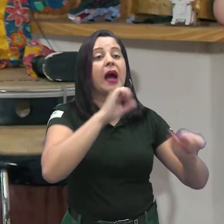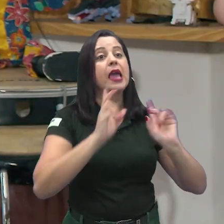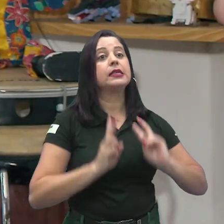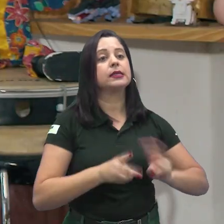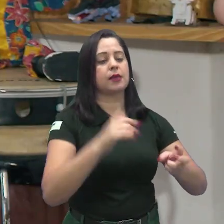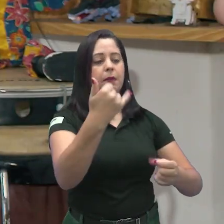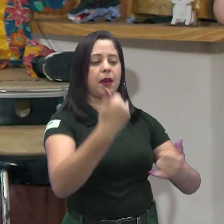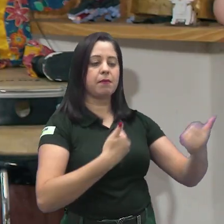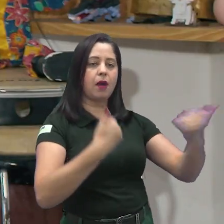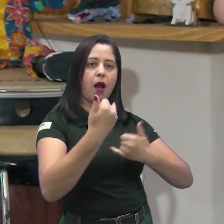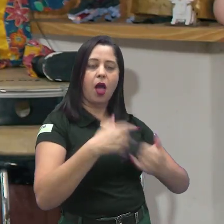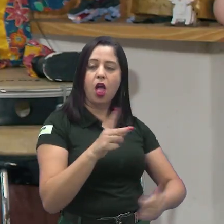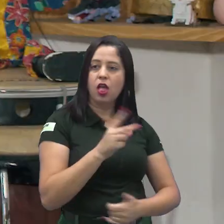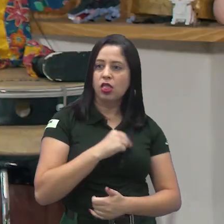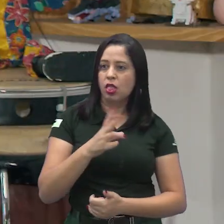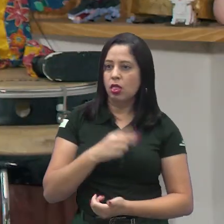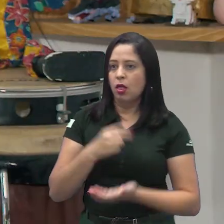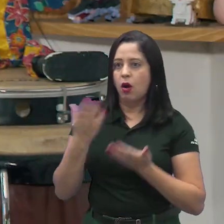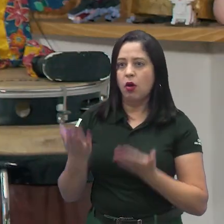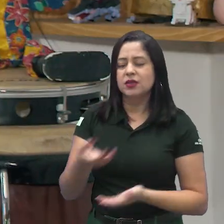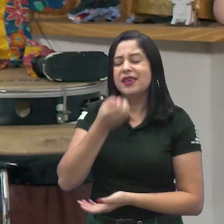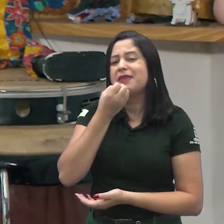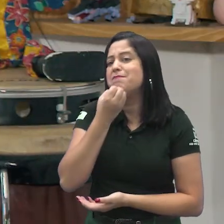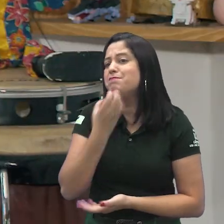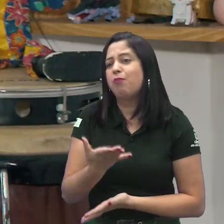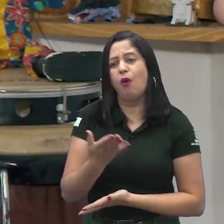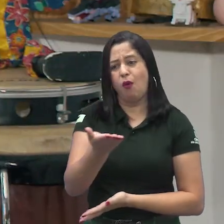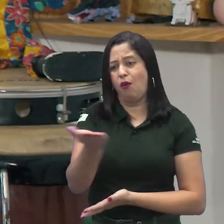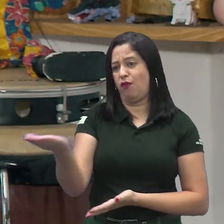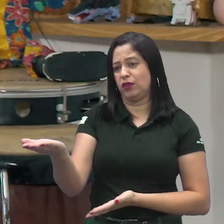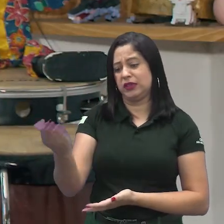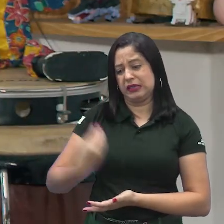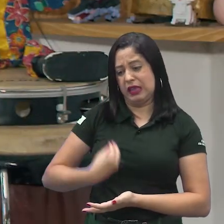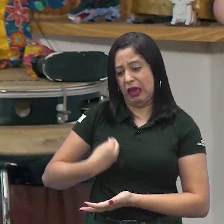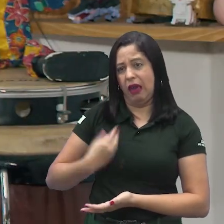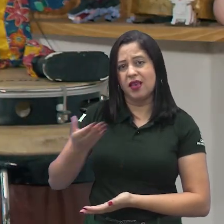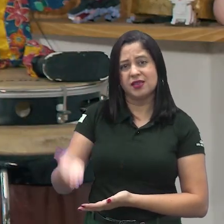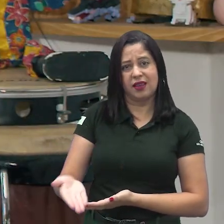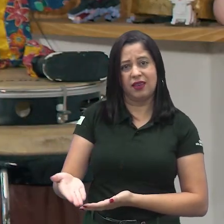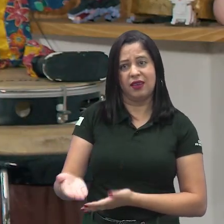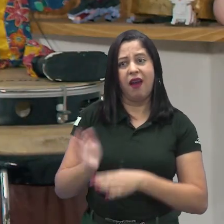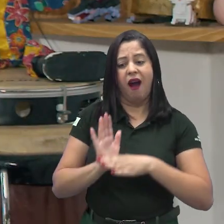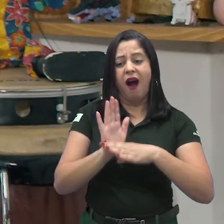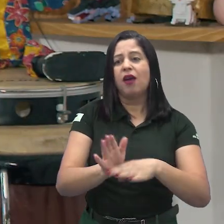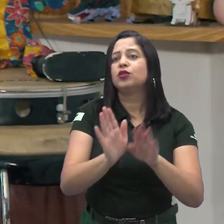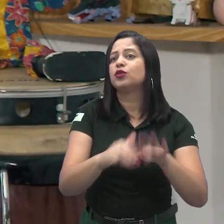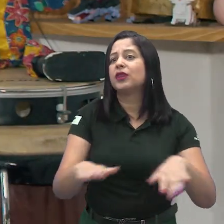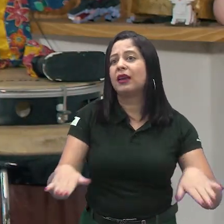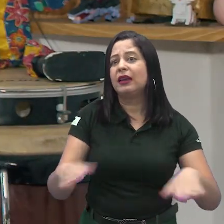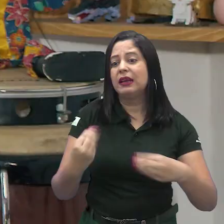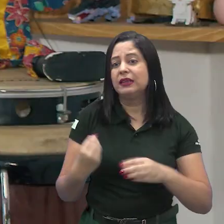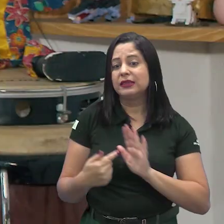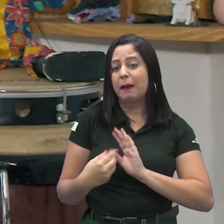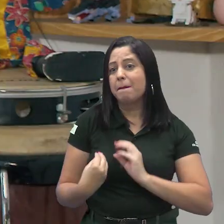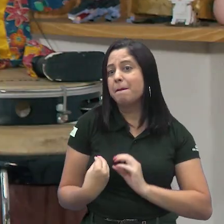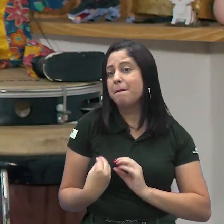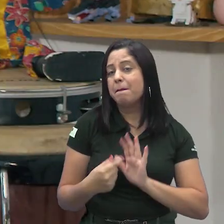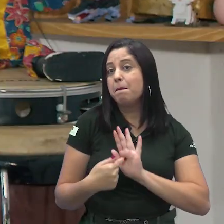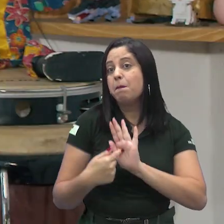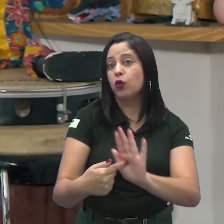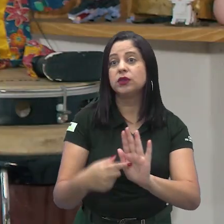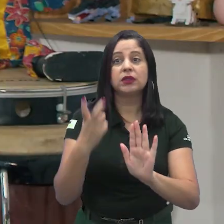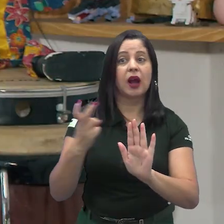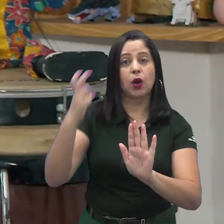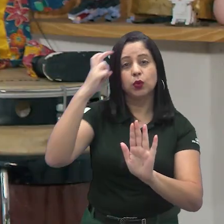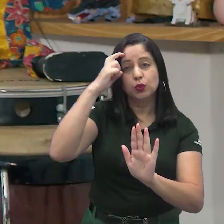chegam pra gente e falam, olha, que bom que vocês estão aqui hoje com as nossas crianças aqui, né? Levando um pouco de cultura,